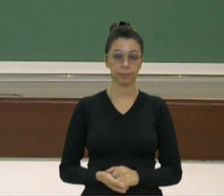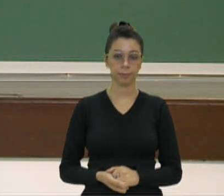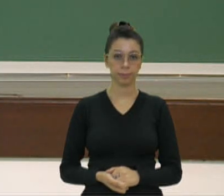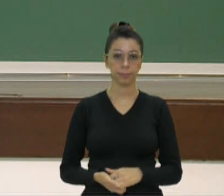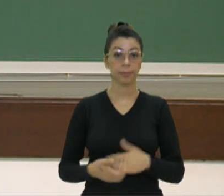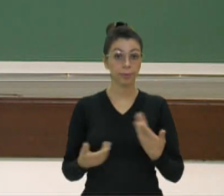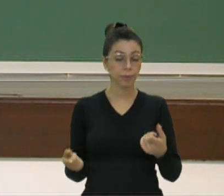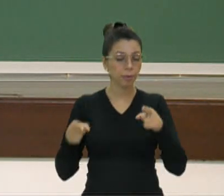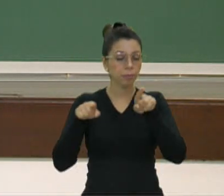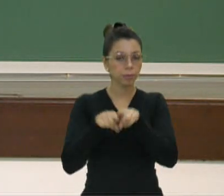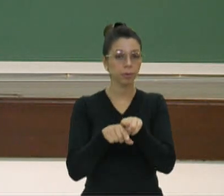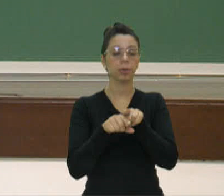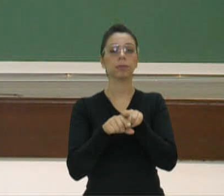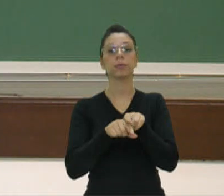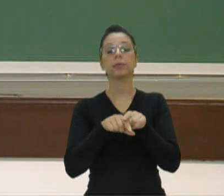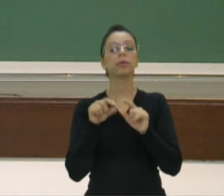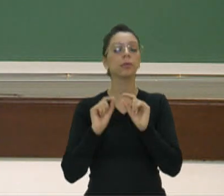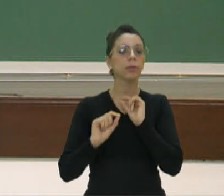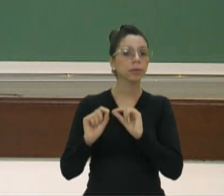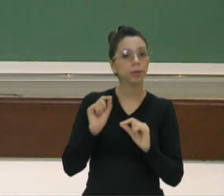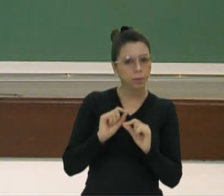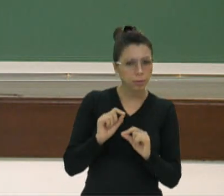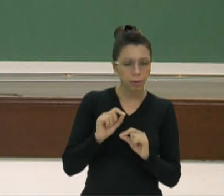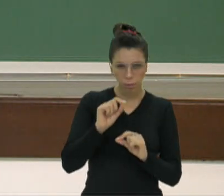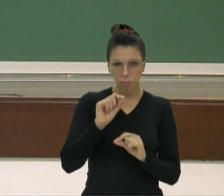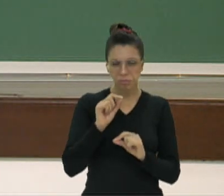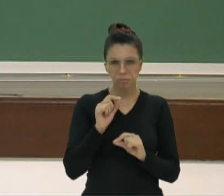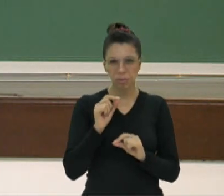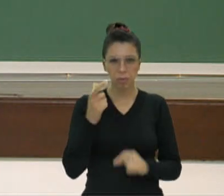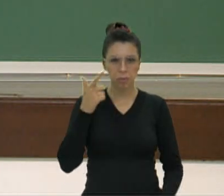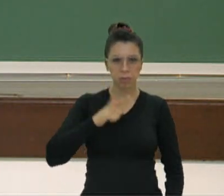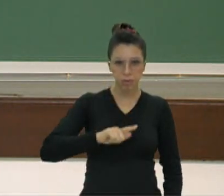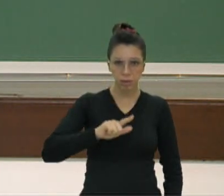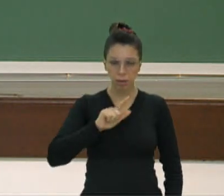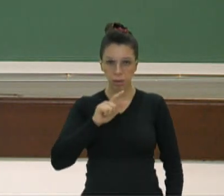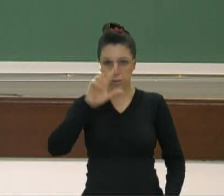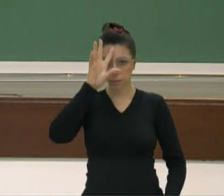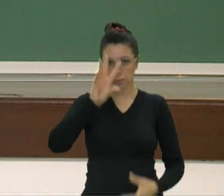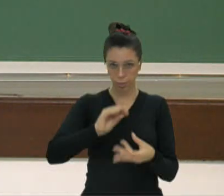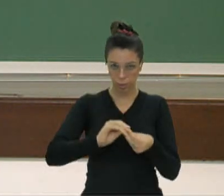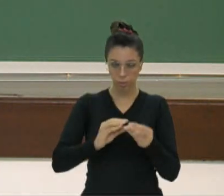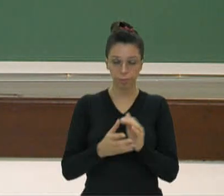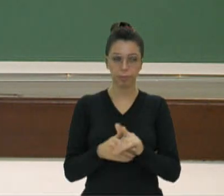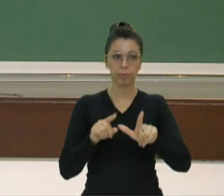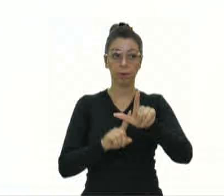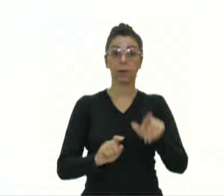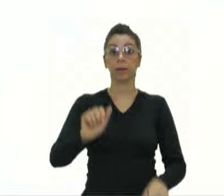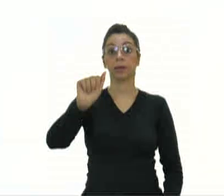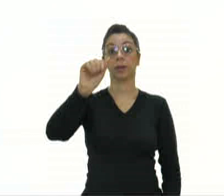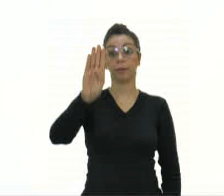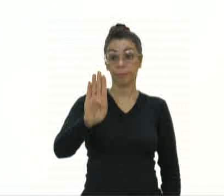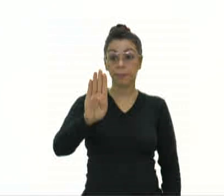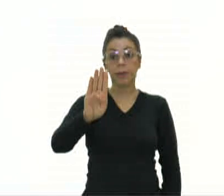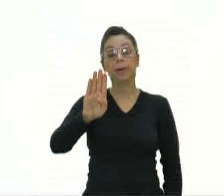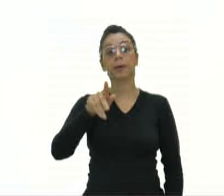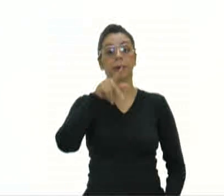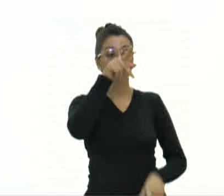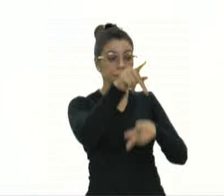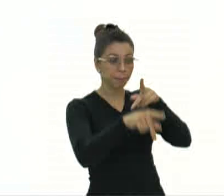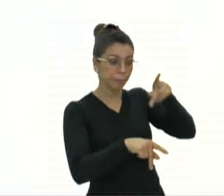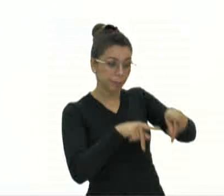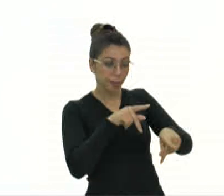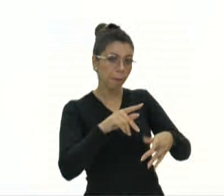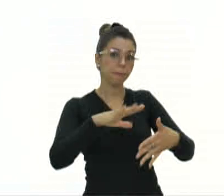Vamos então adequar os nossos conhecimentos para ver se vocês conseguiram resgatar. Então marcamos a letra B. Sim, o povo nativo